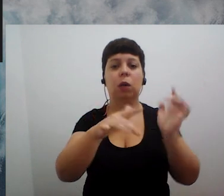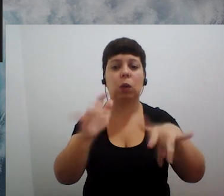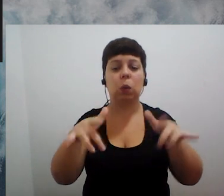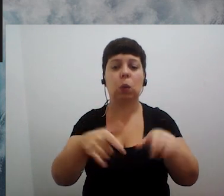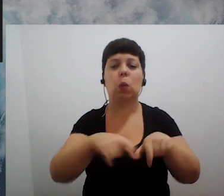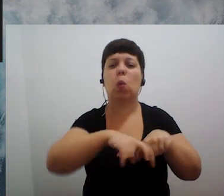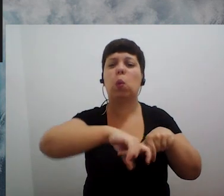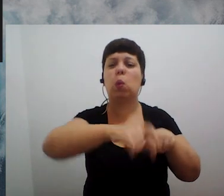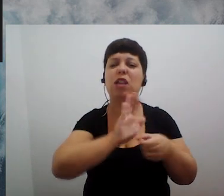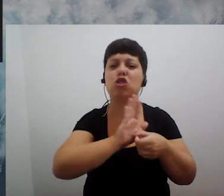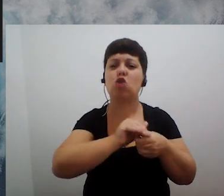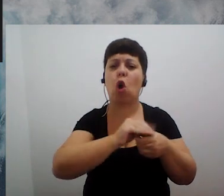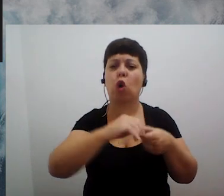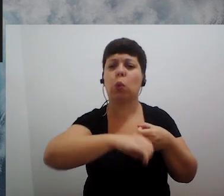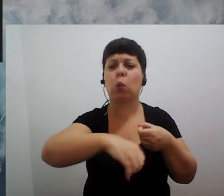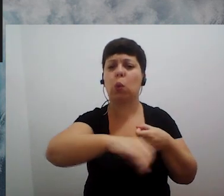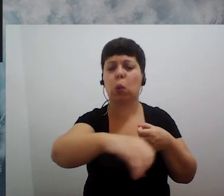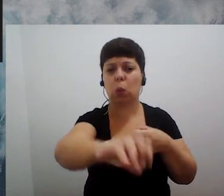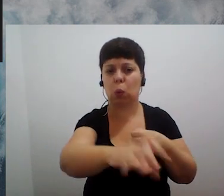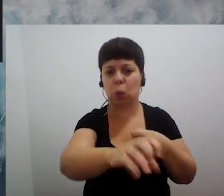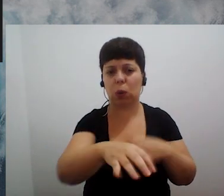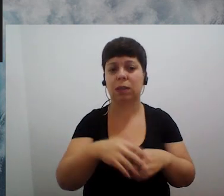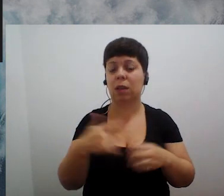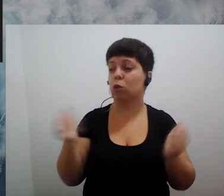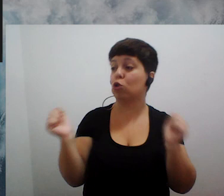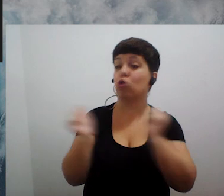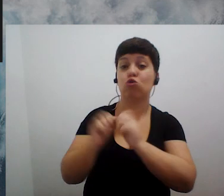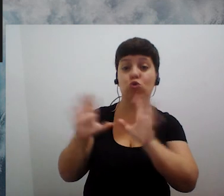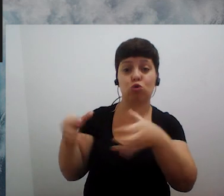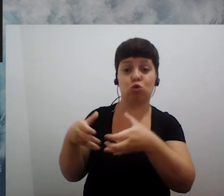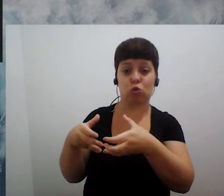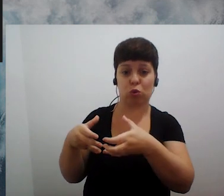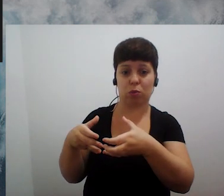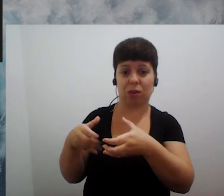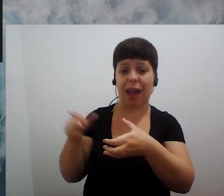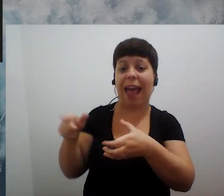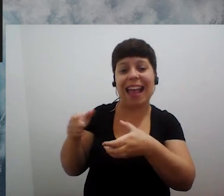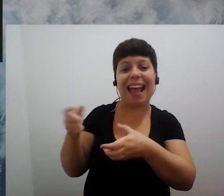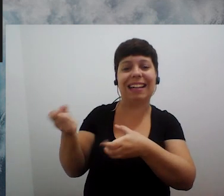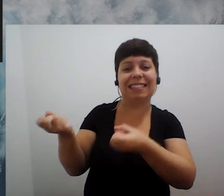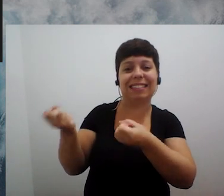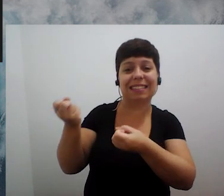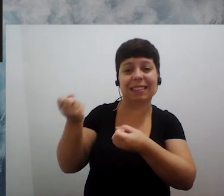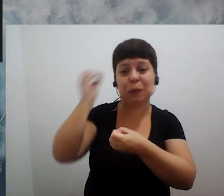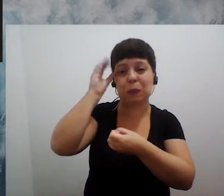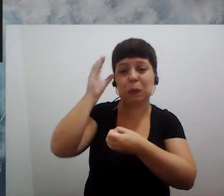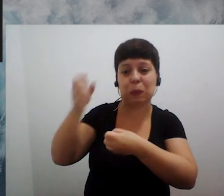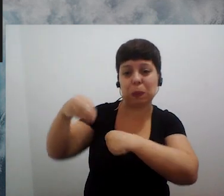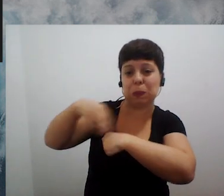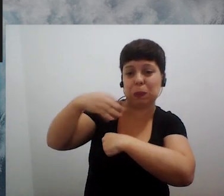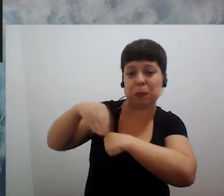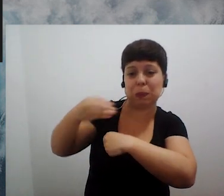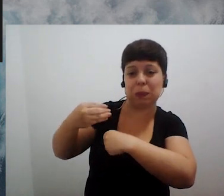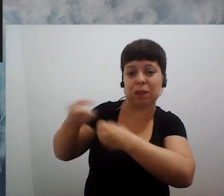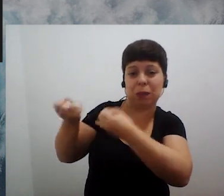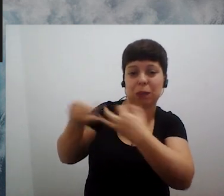do despejo do esgoto, do lixo na praia. Eu sempre estou com essa galera. Eles me passam o conhecimento deles